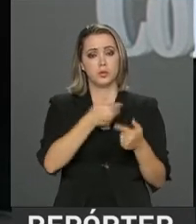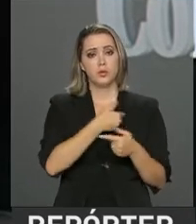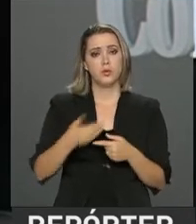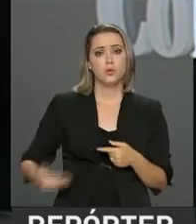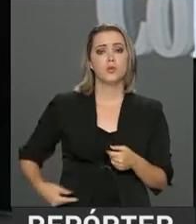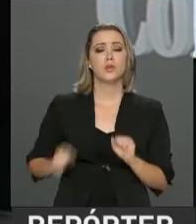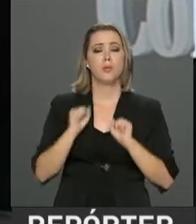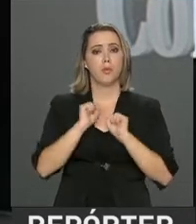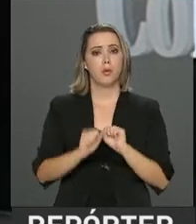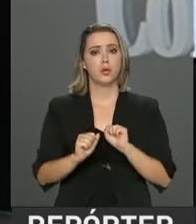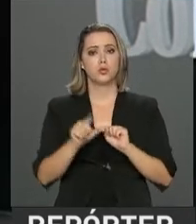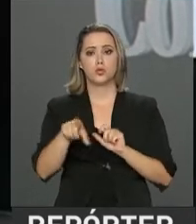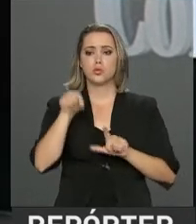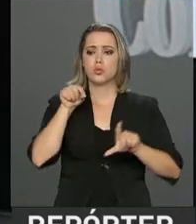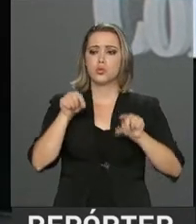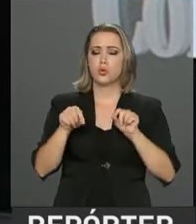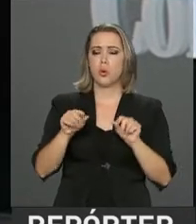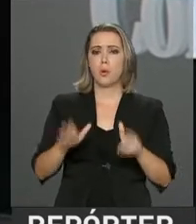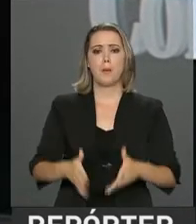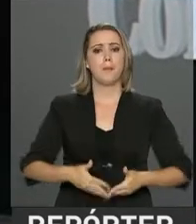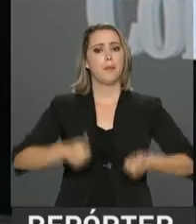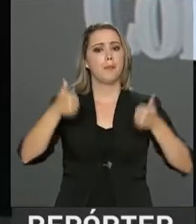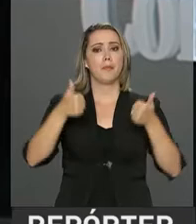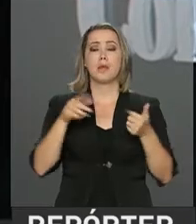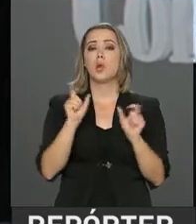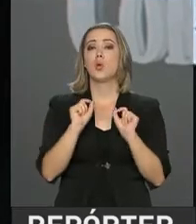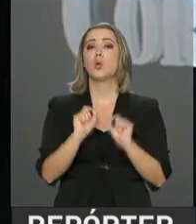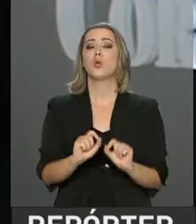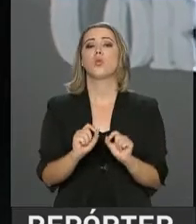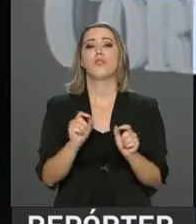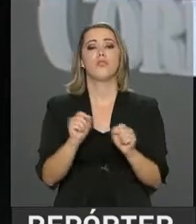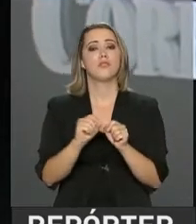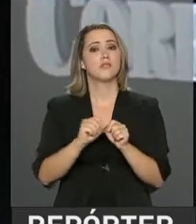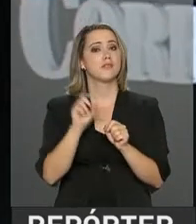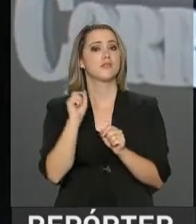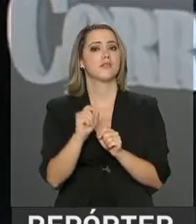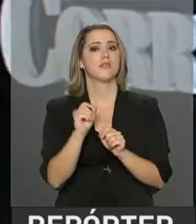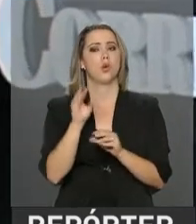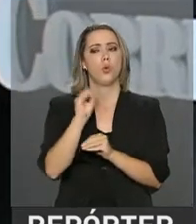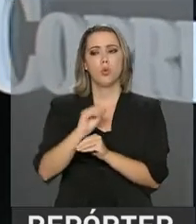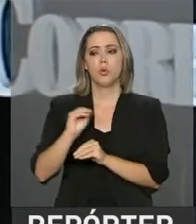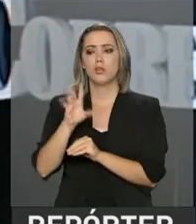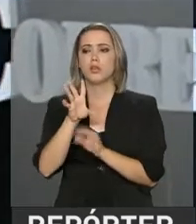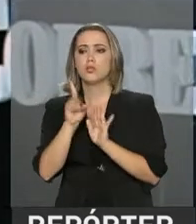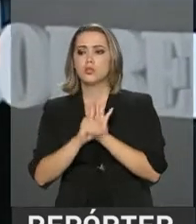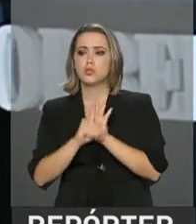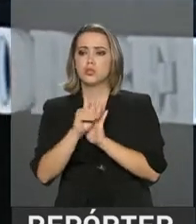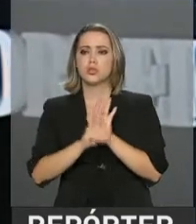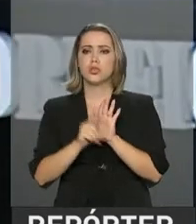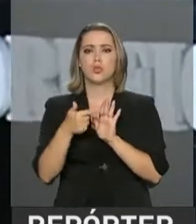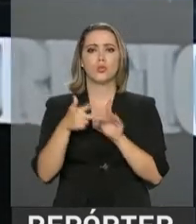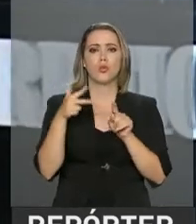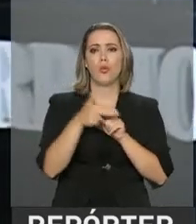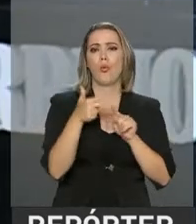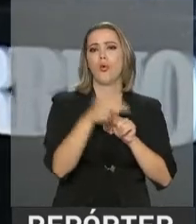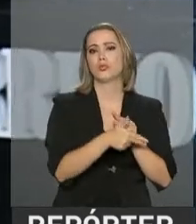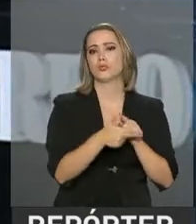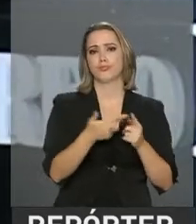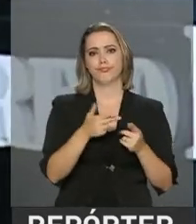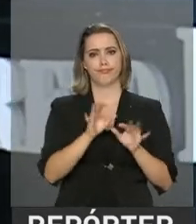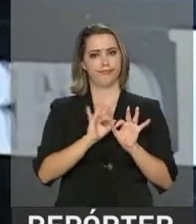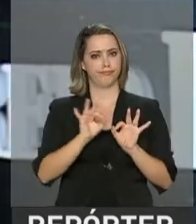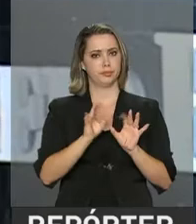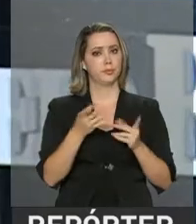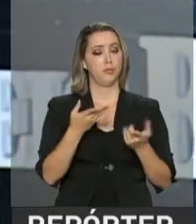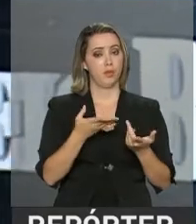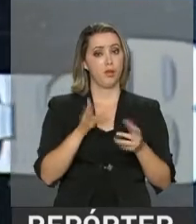ainda pode escolher a melhor reforma que deseja fazer, preservando direitos e não cortando benefícios.